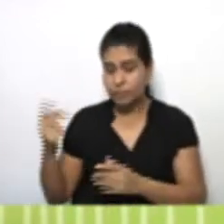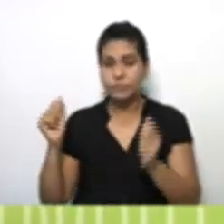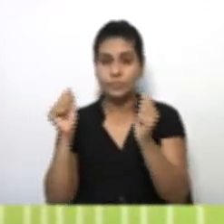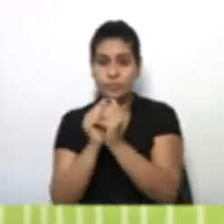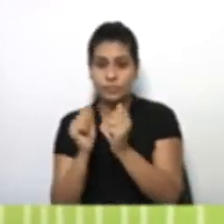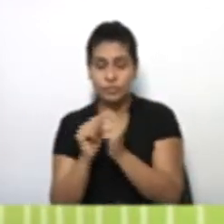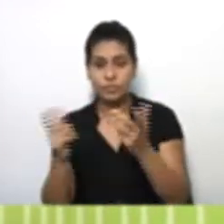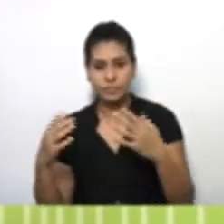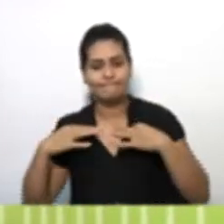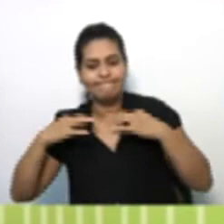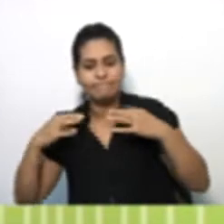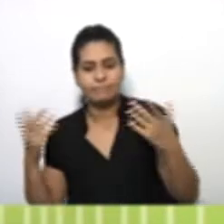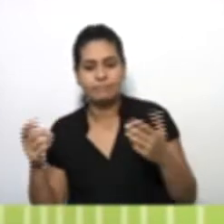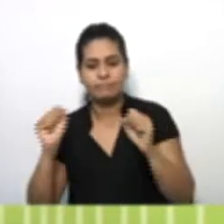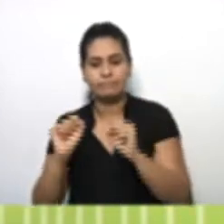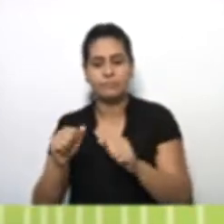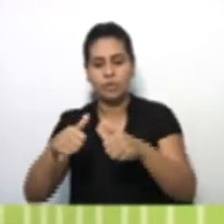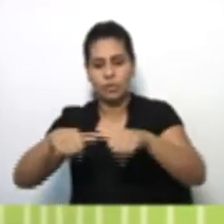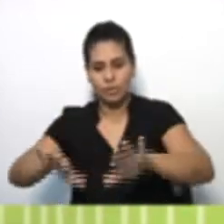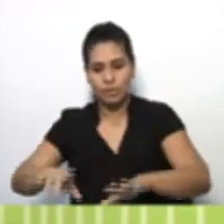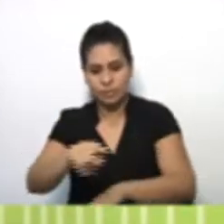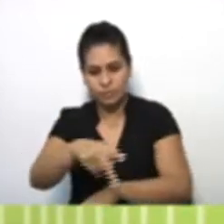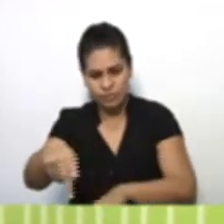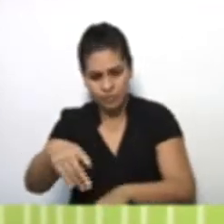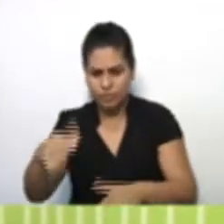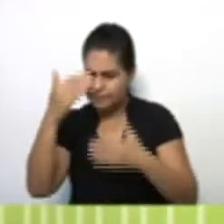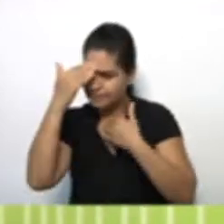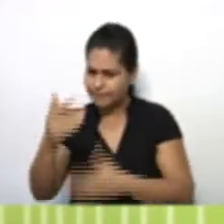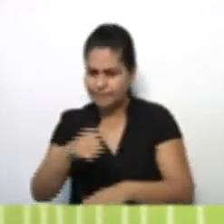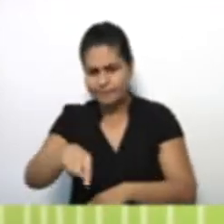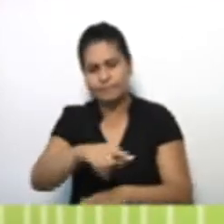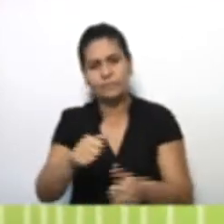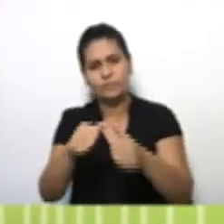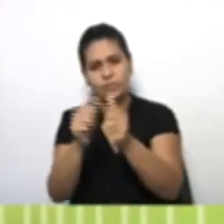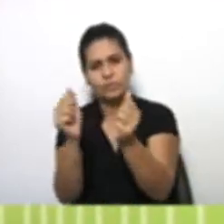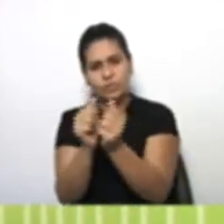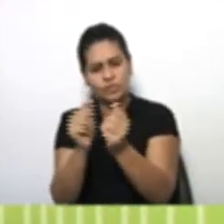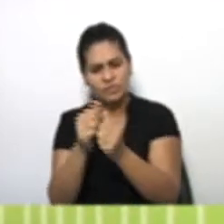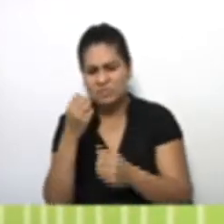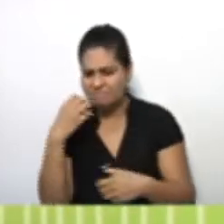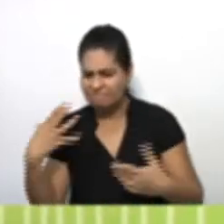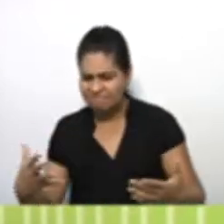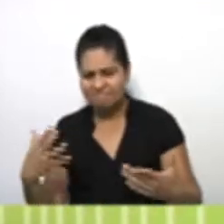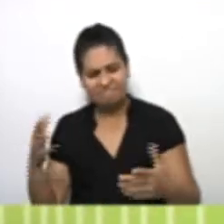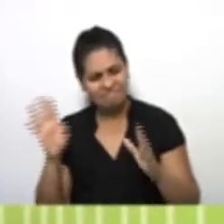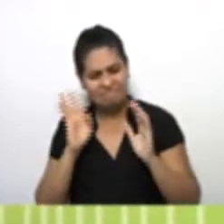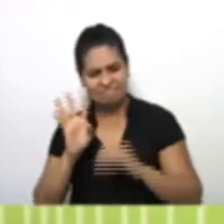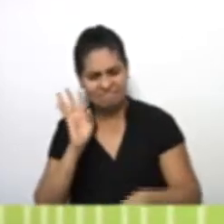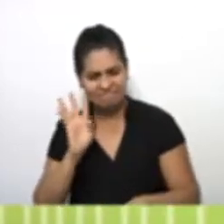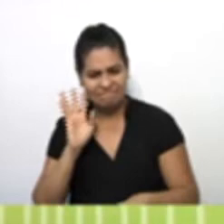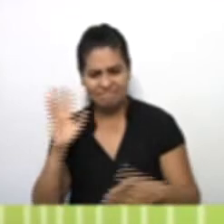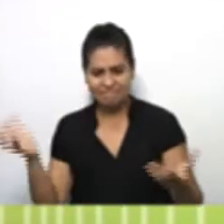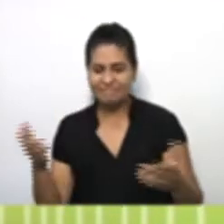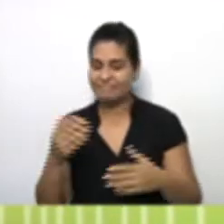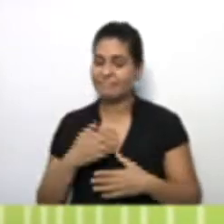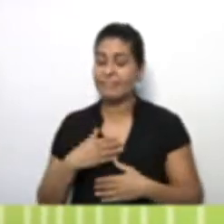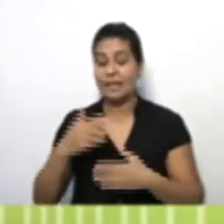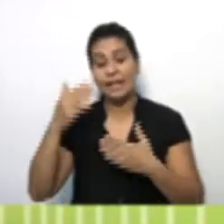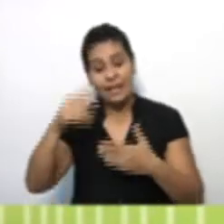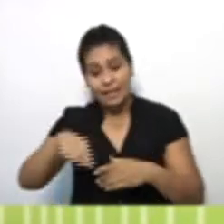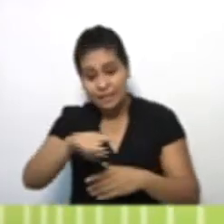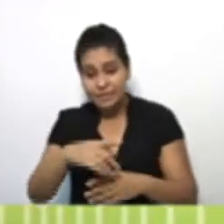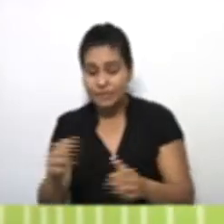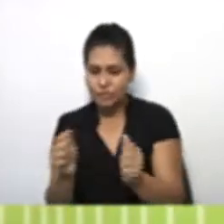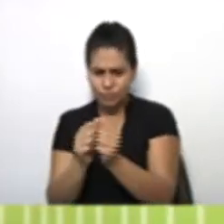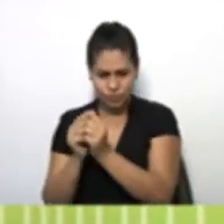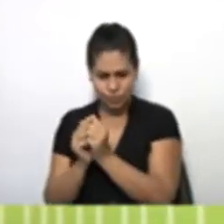à disposição, tá? Professor presencial, muito obrigado pela tua presença aí, vocês são demais, cara. Vocês são demais, tá? É graças a vocês que